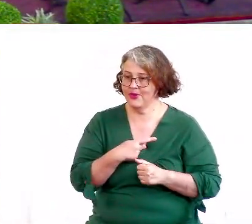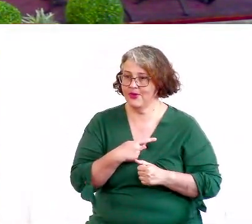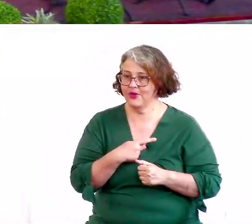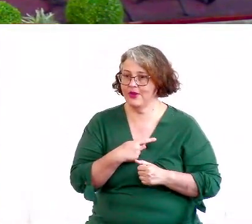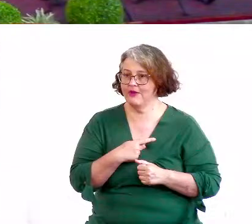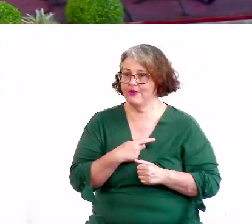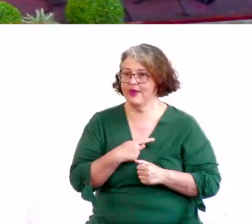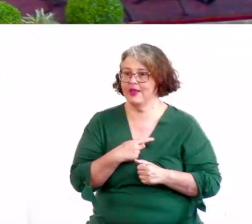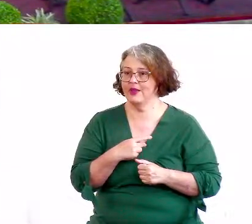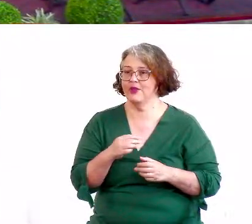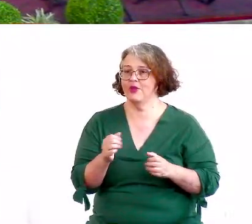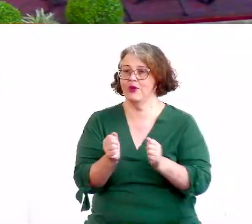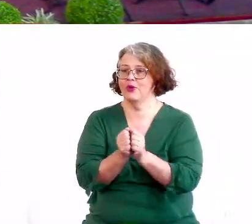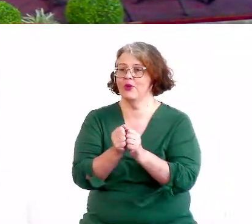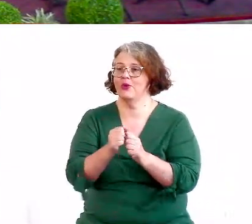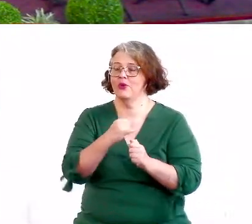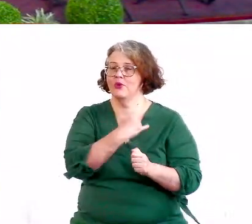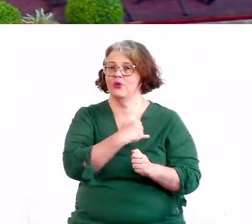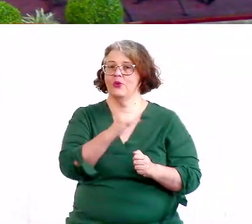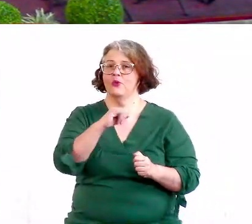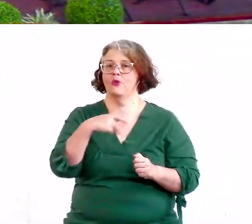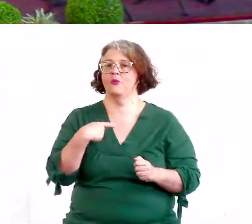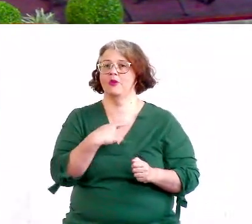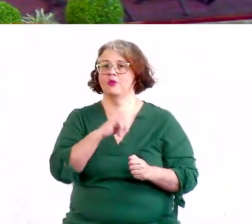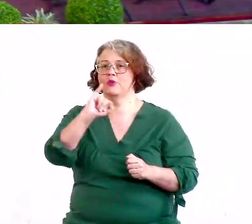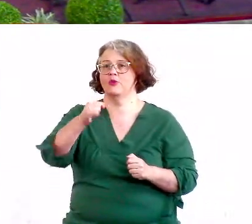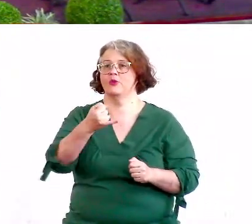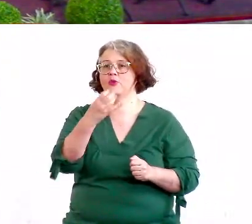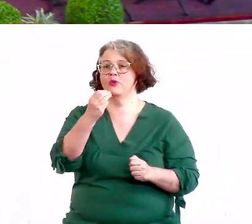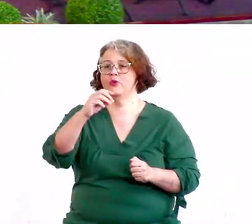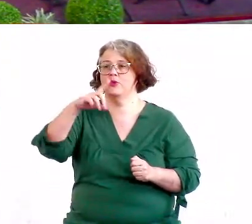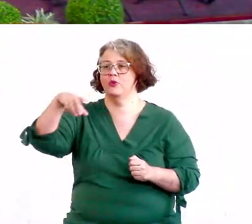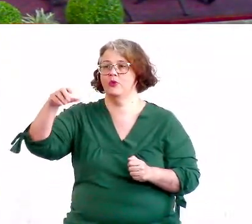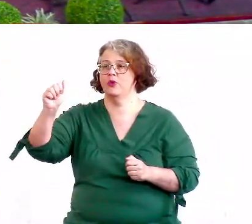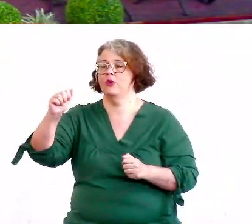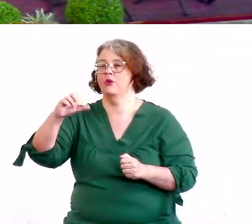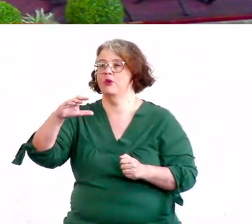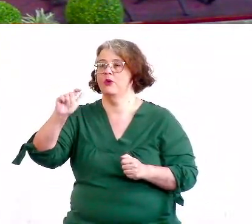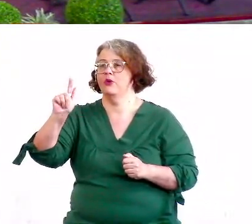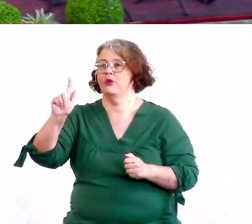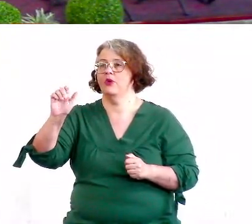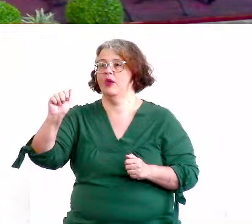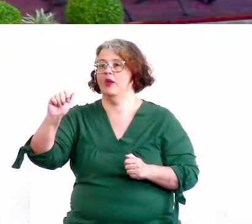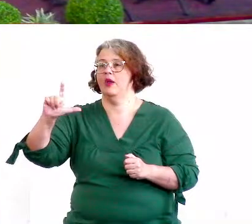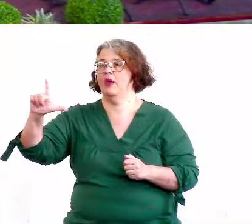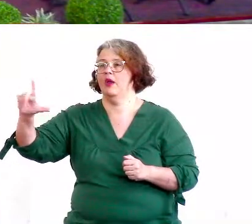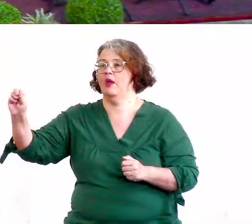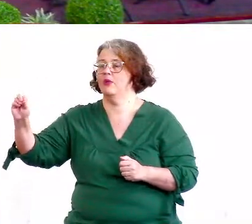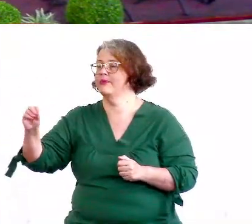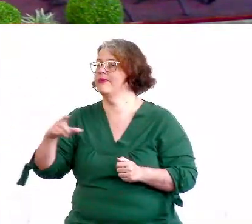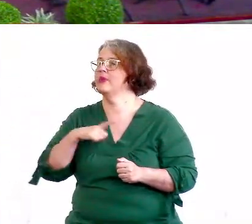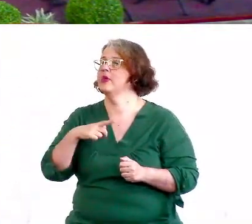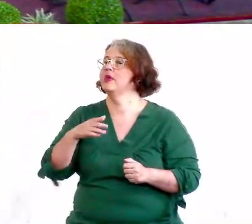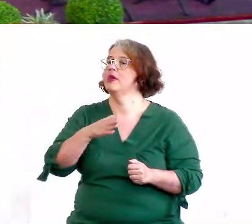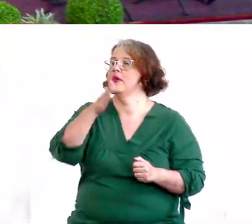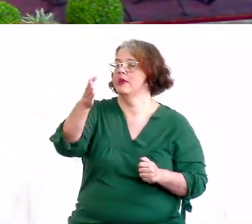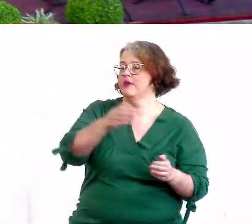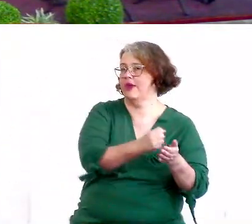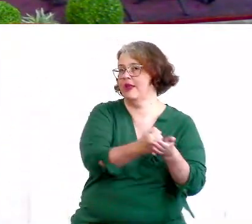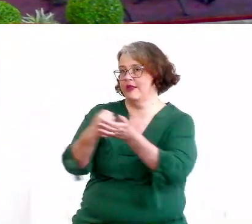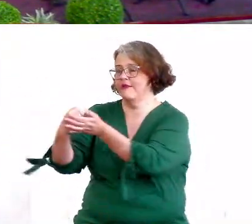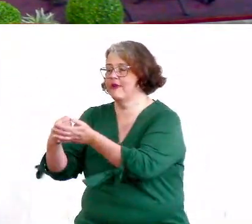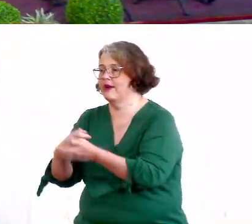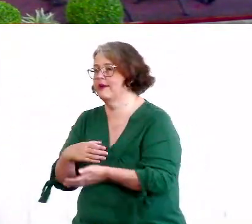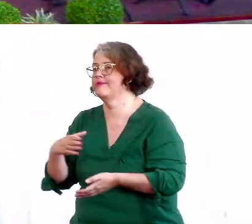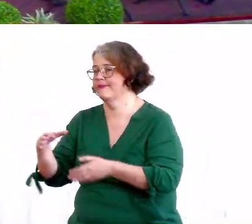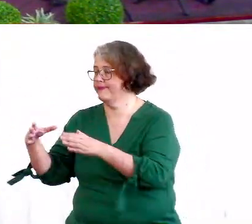Galo, para a AEB. Como que vai funcionar? Passa uma imagem, por favor. Eu vou colocar essa imagem no grupo do nosso Amigos da